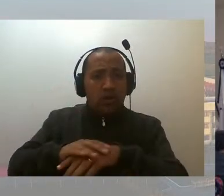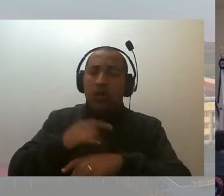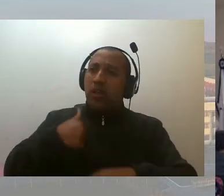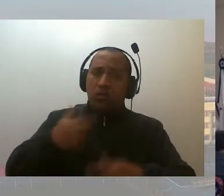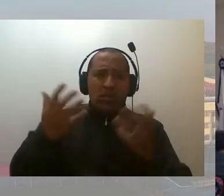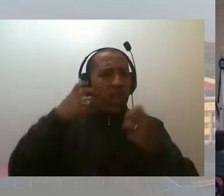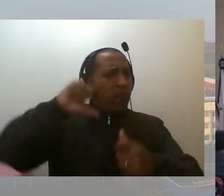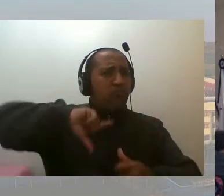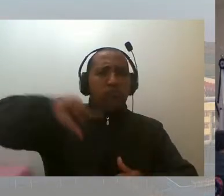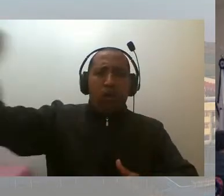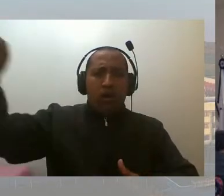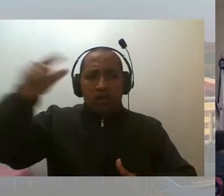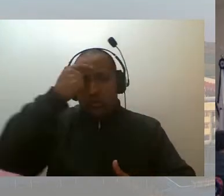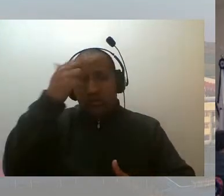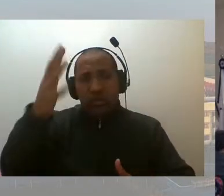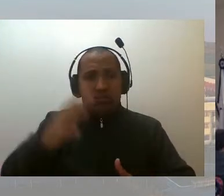Unipampa.